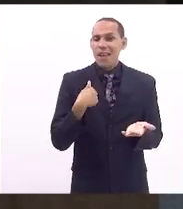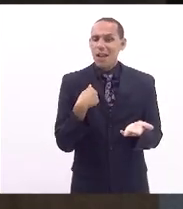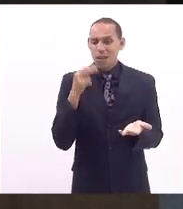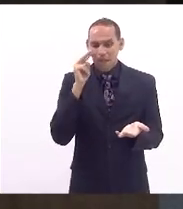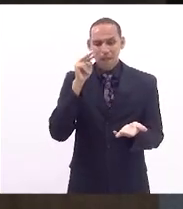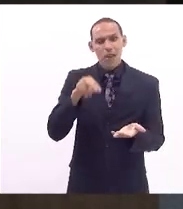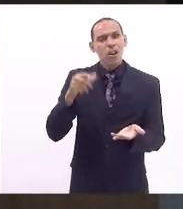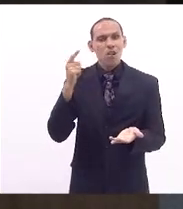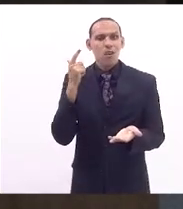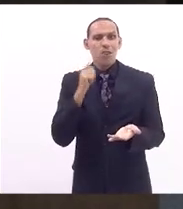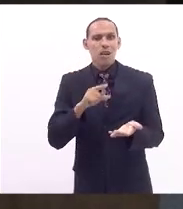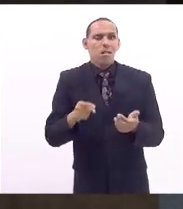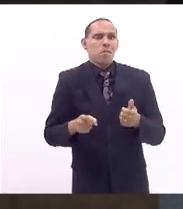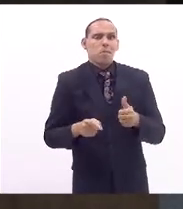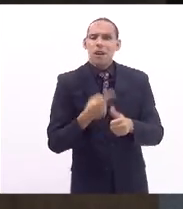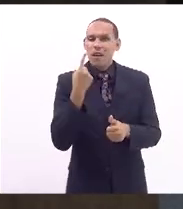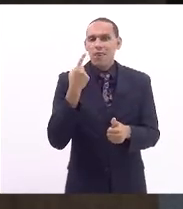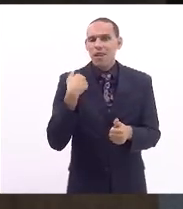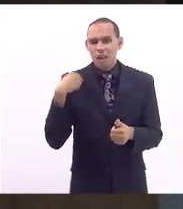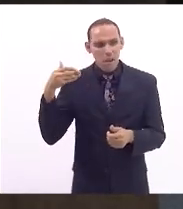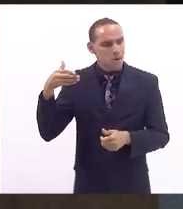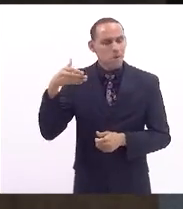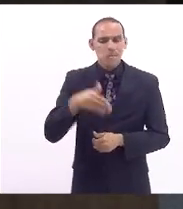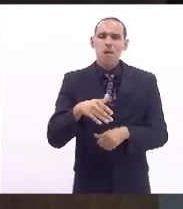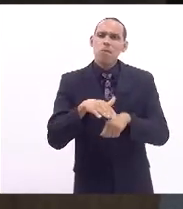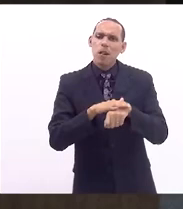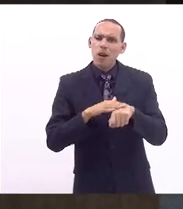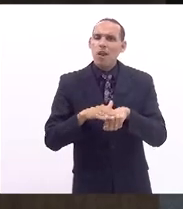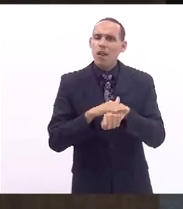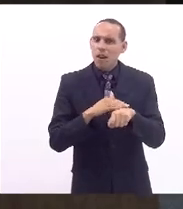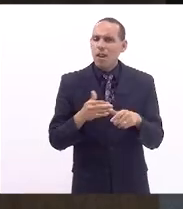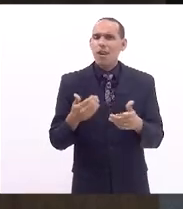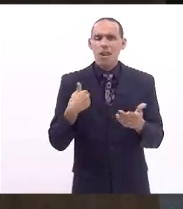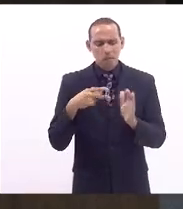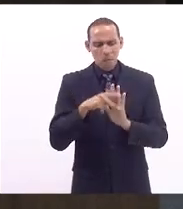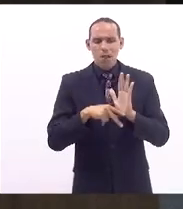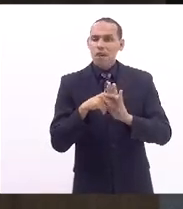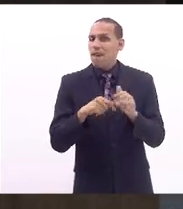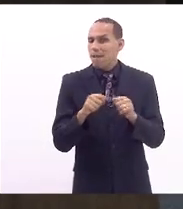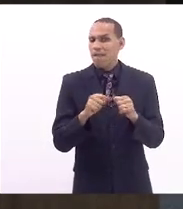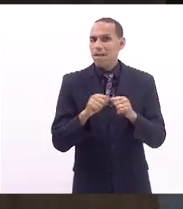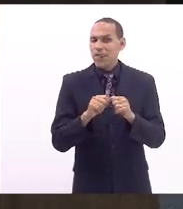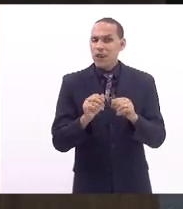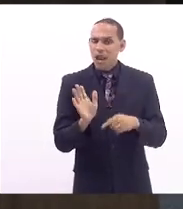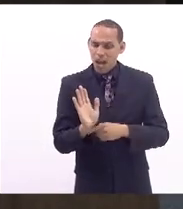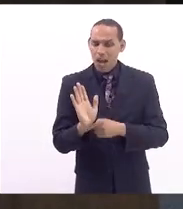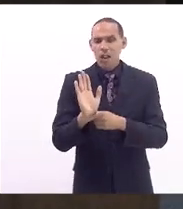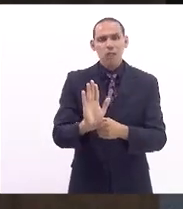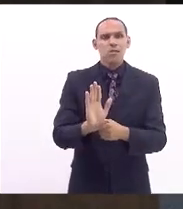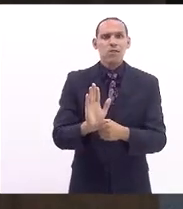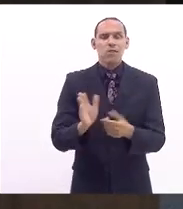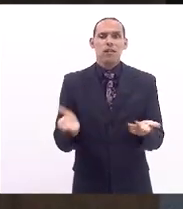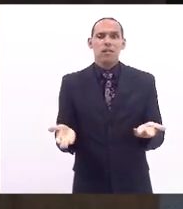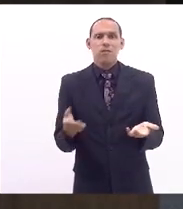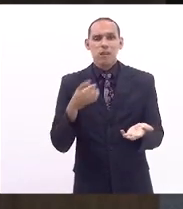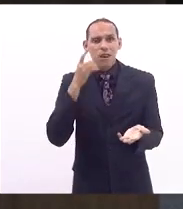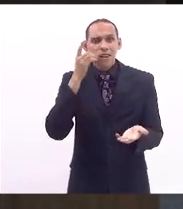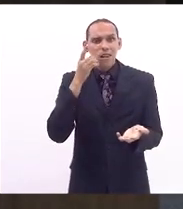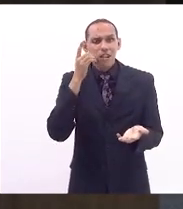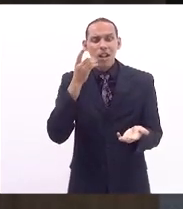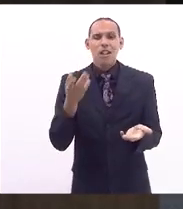conseguir enxergar na primeira vez que eu estive que conversei e fiz o projeto para beneficiá-los o